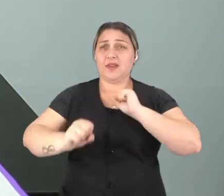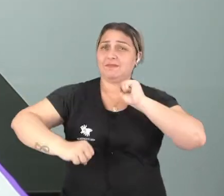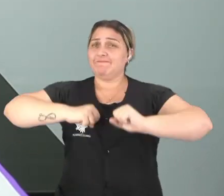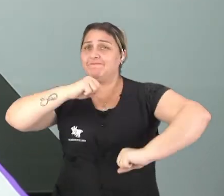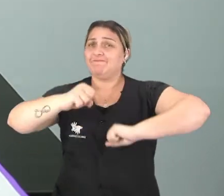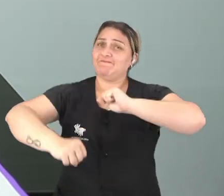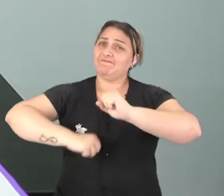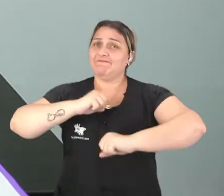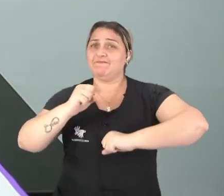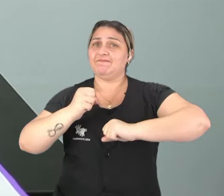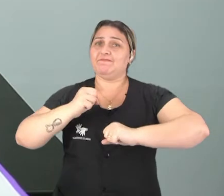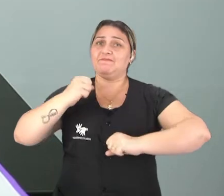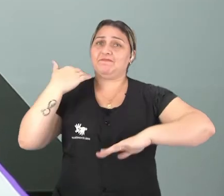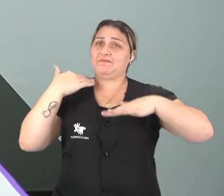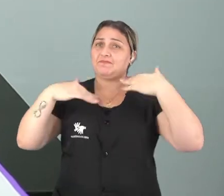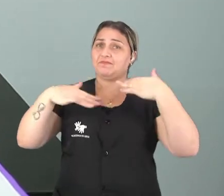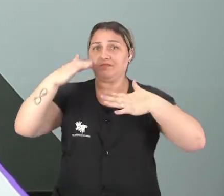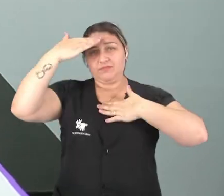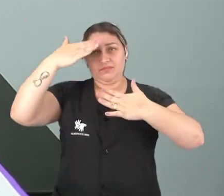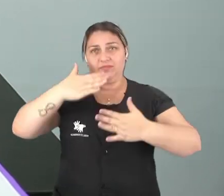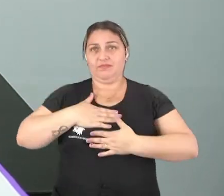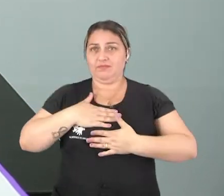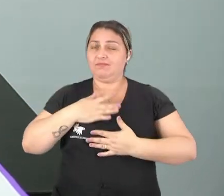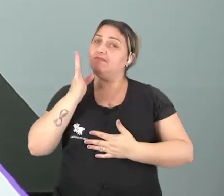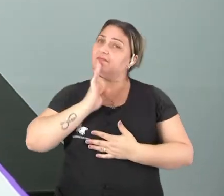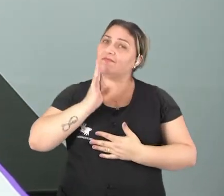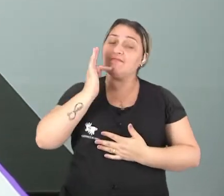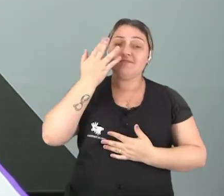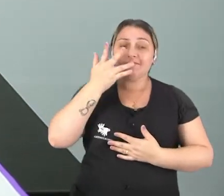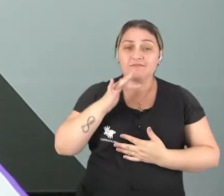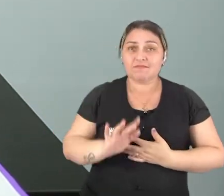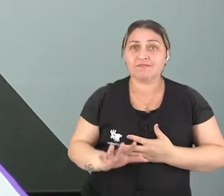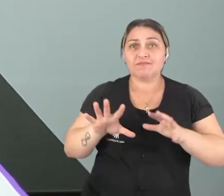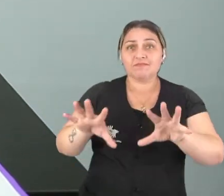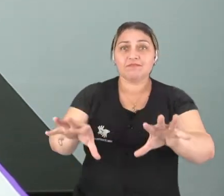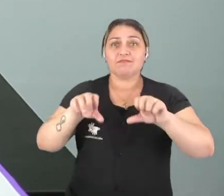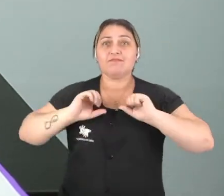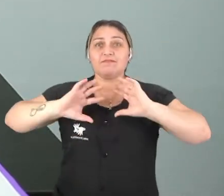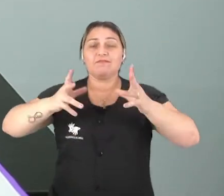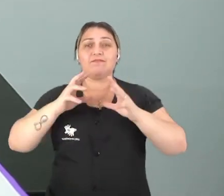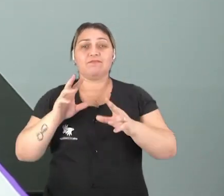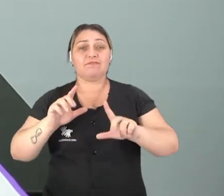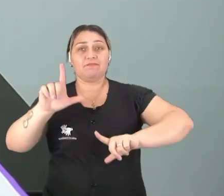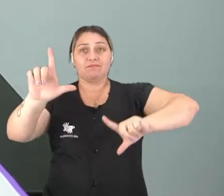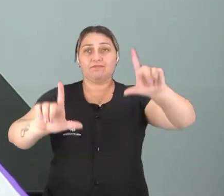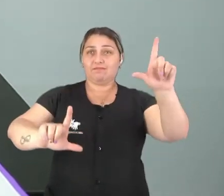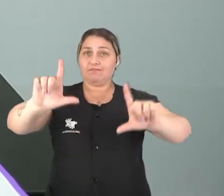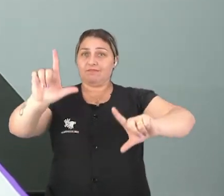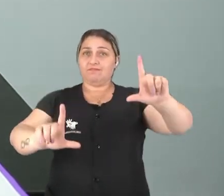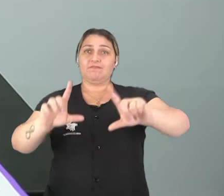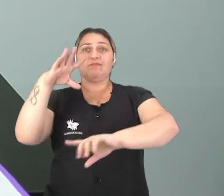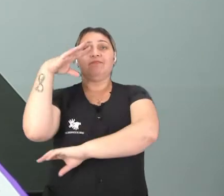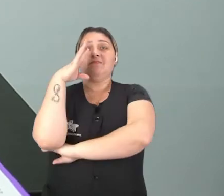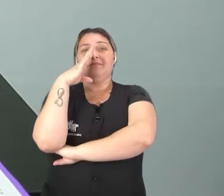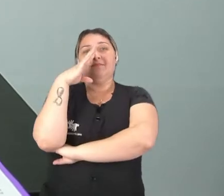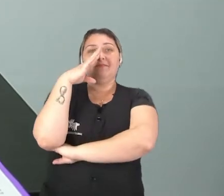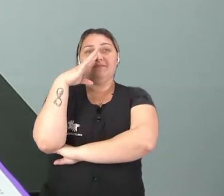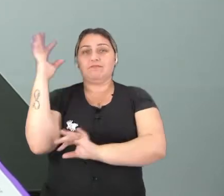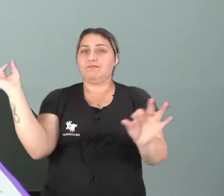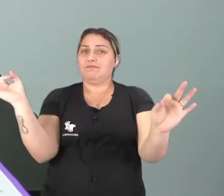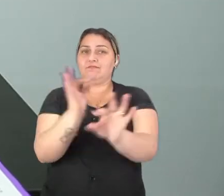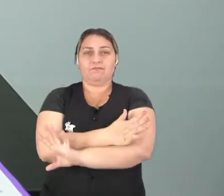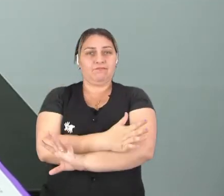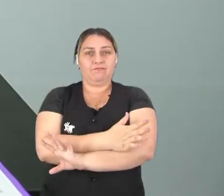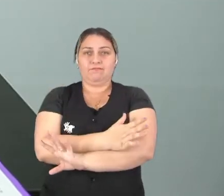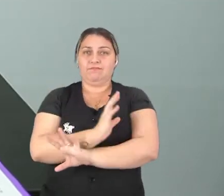movimentar? Também é interessante, né? Já pensou essa criança aqui, agarrou a bola, foi para frente da televisão e pronto.